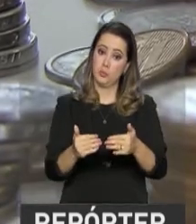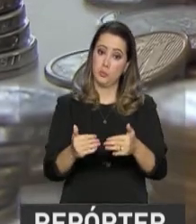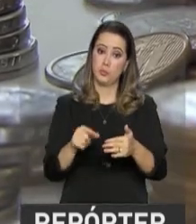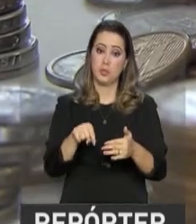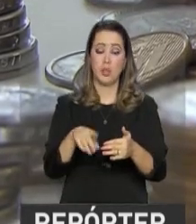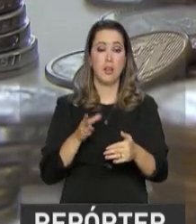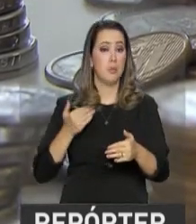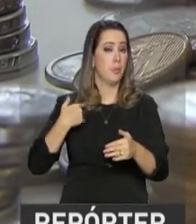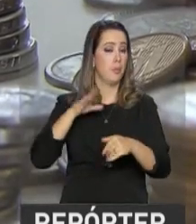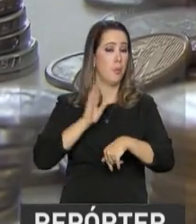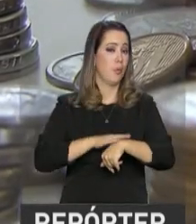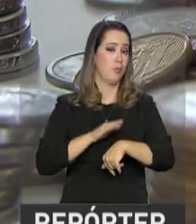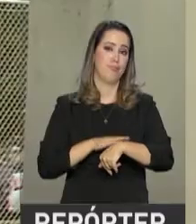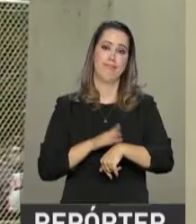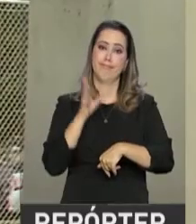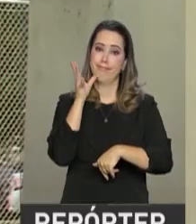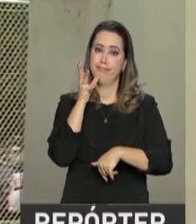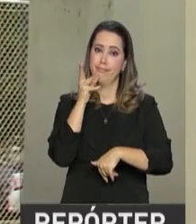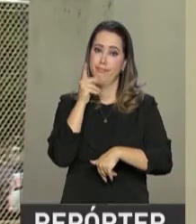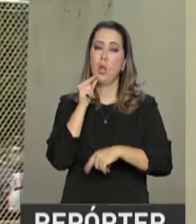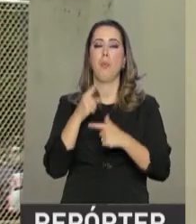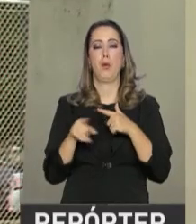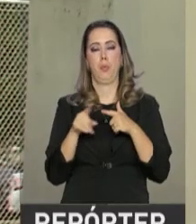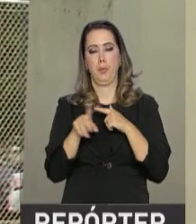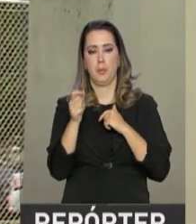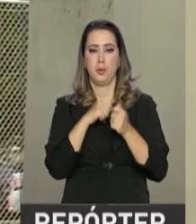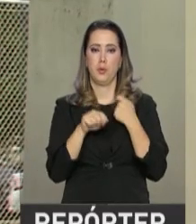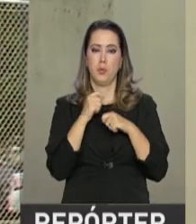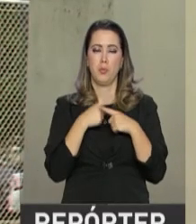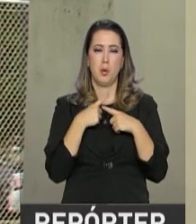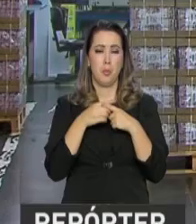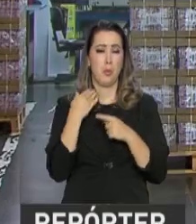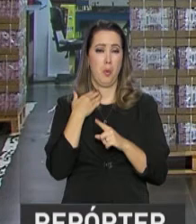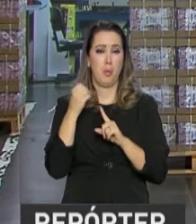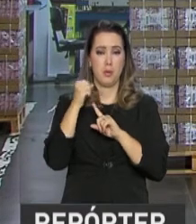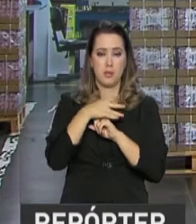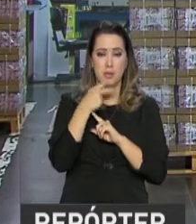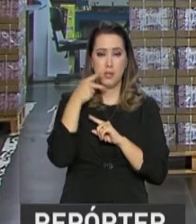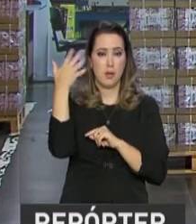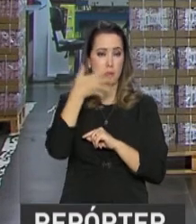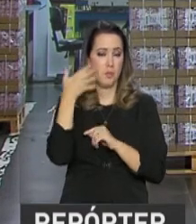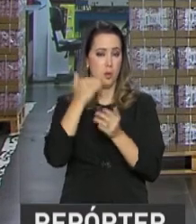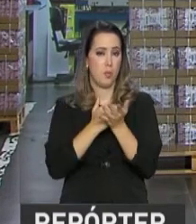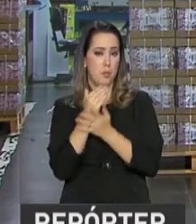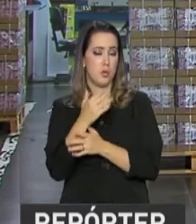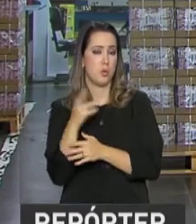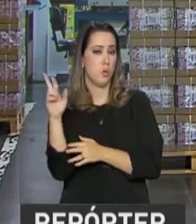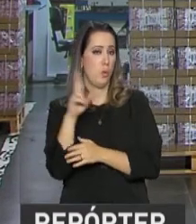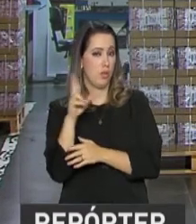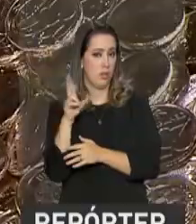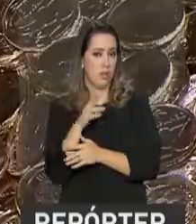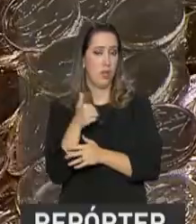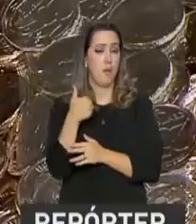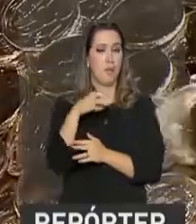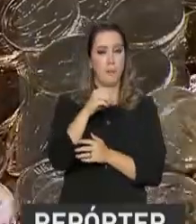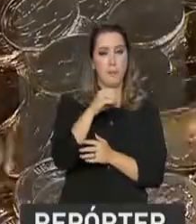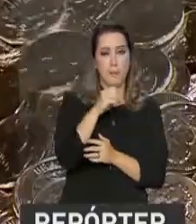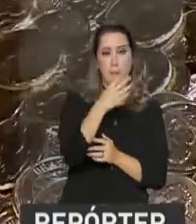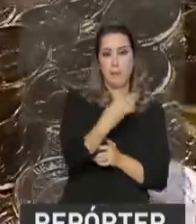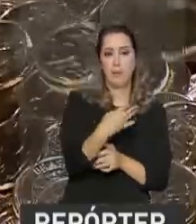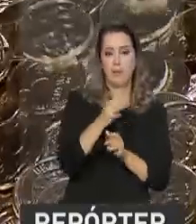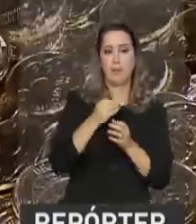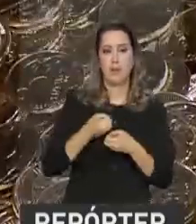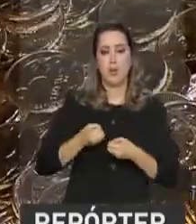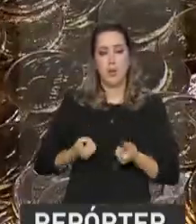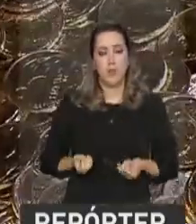períodos pode prejudicar a economia. Segundo o Banco Central, desde o início do Plano Real, em 1994, foram